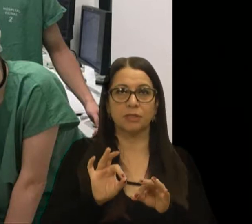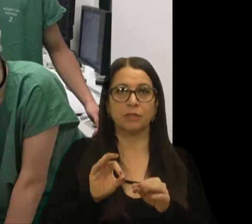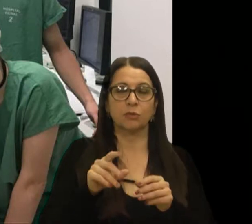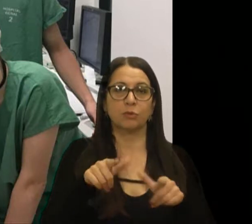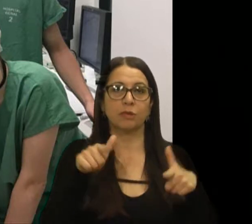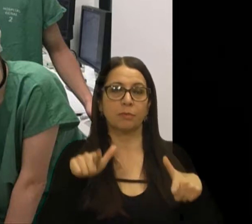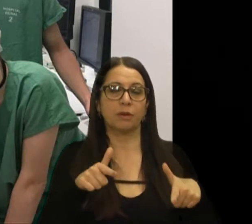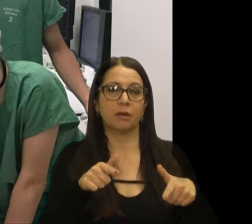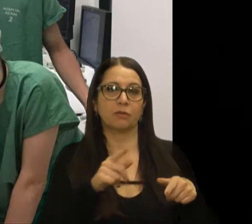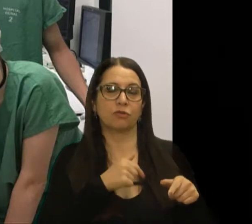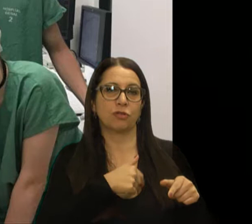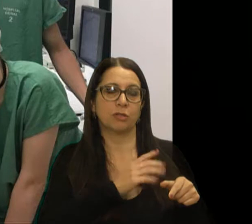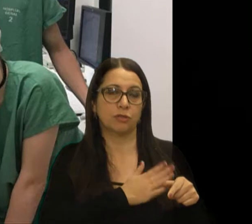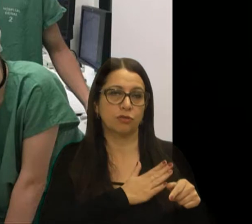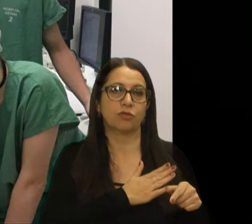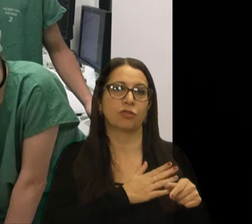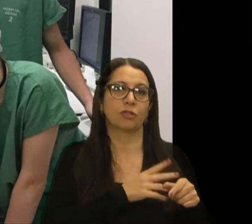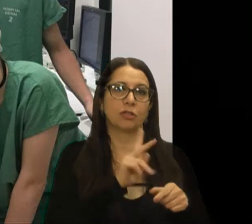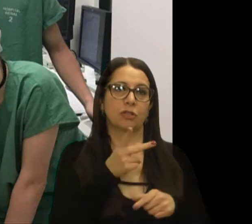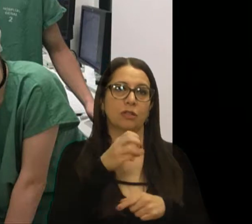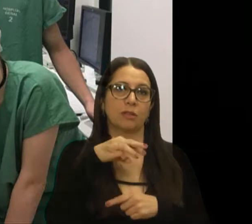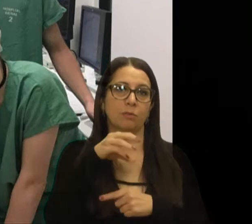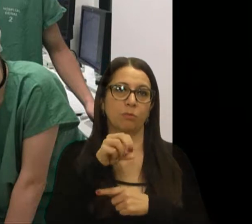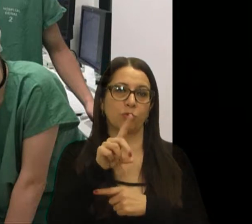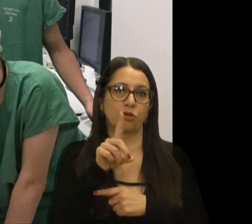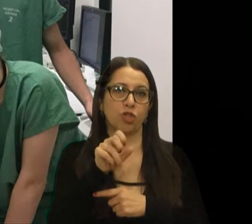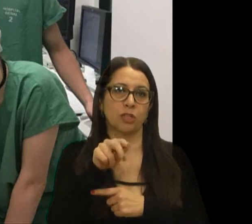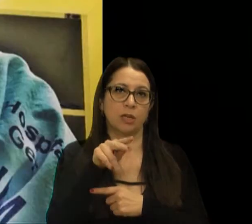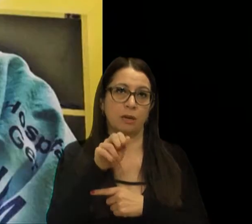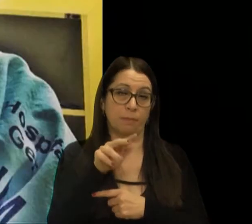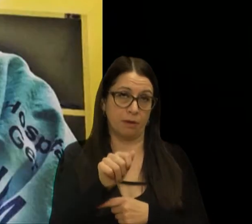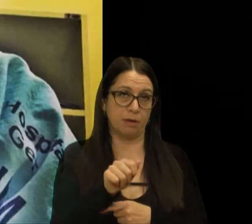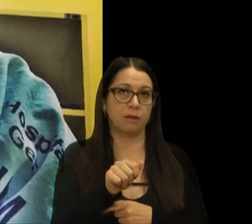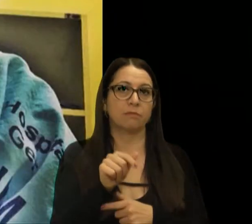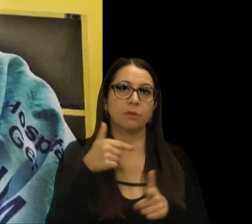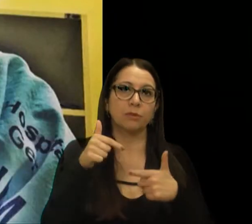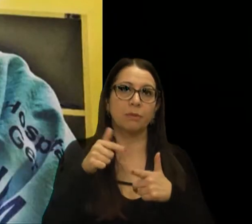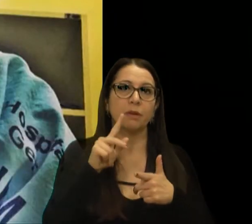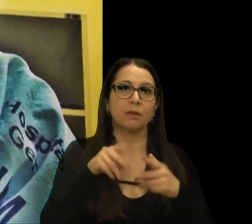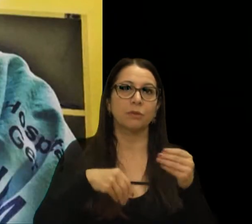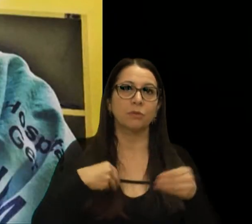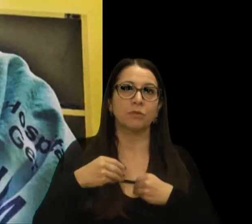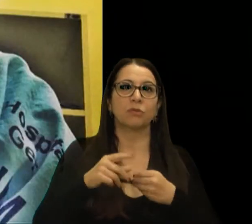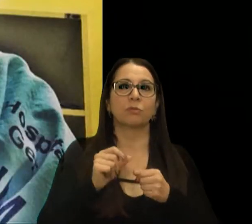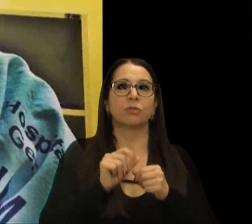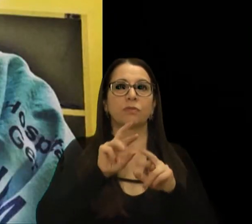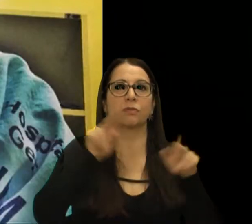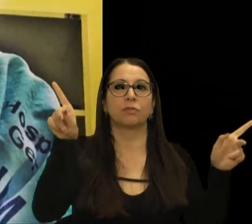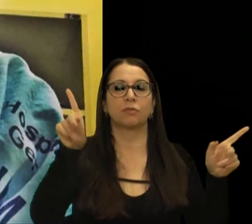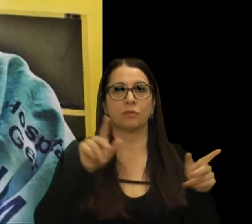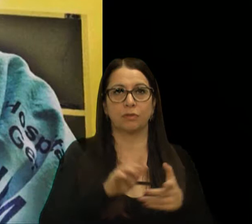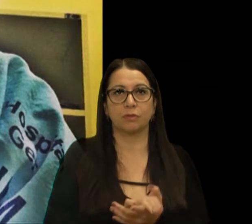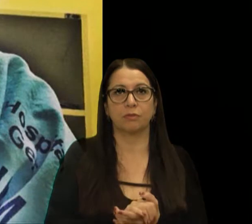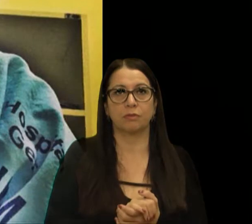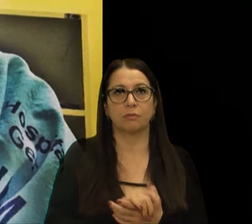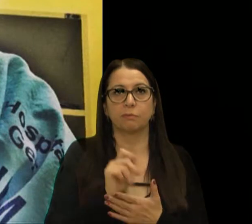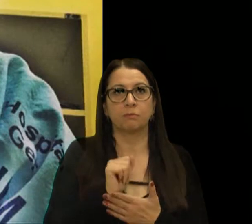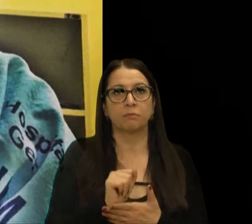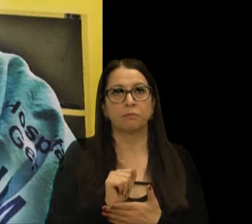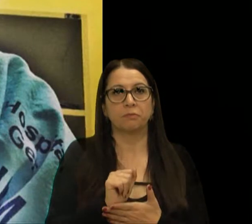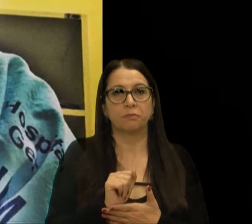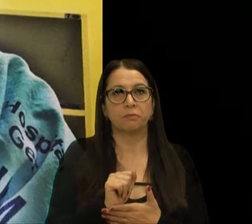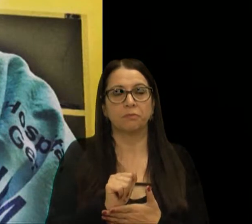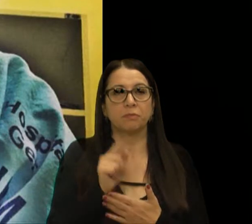de hemodinâmica, e como o André falou, assim, é um serviço que eu senti que podia fazer a diferença,